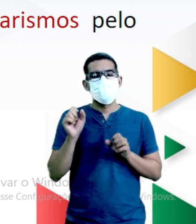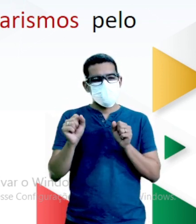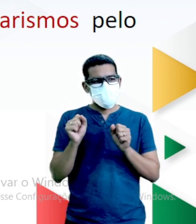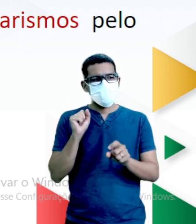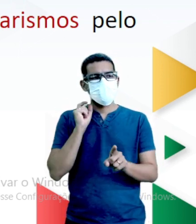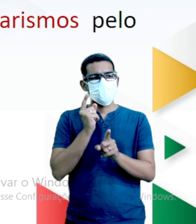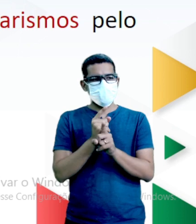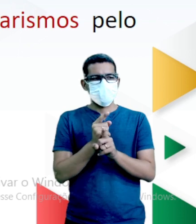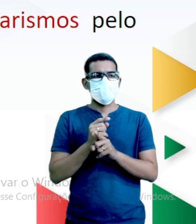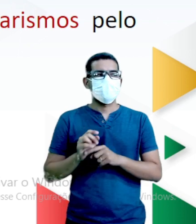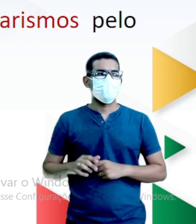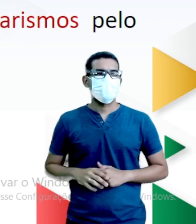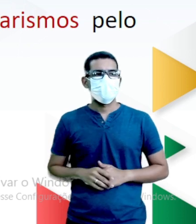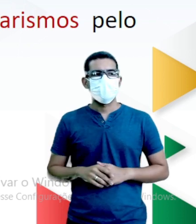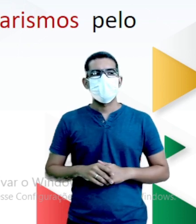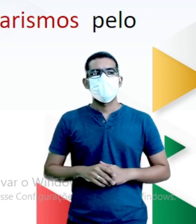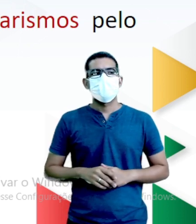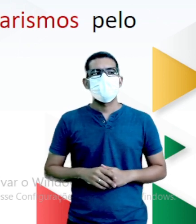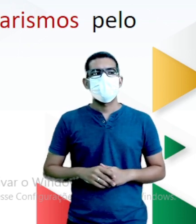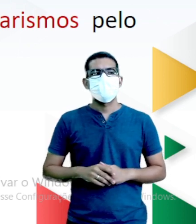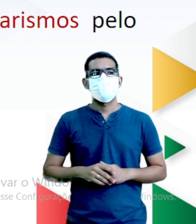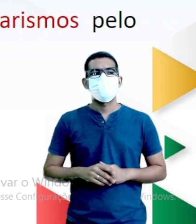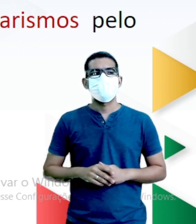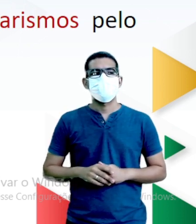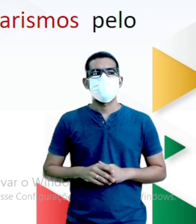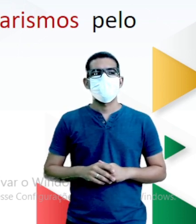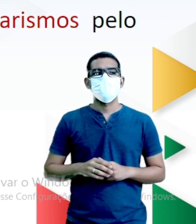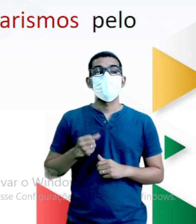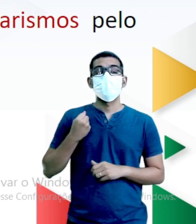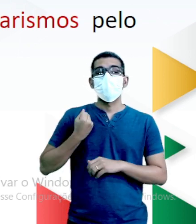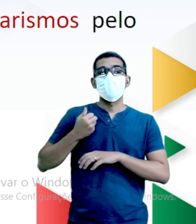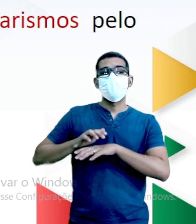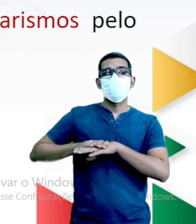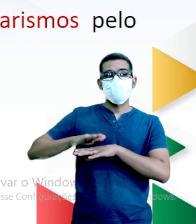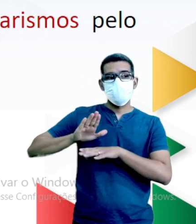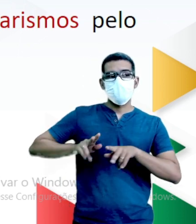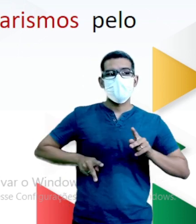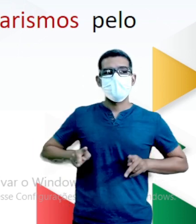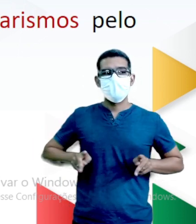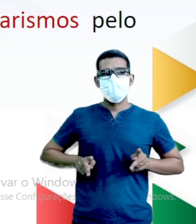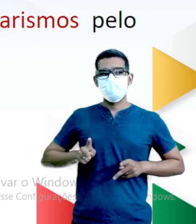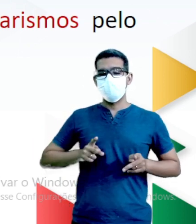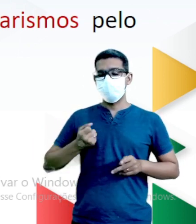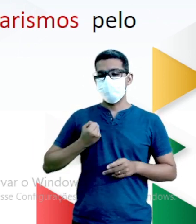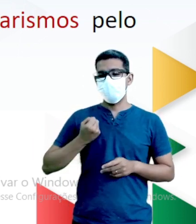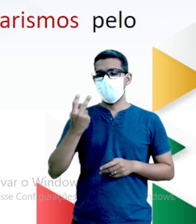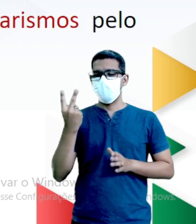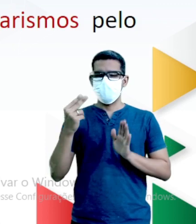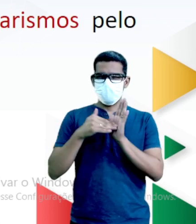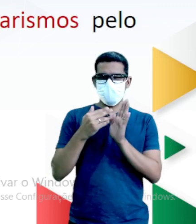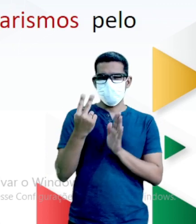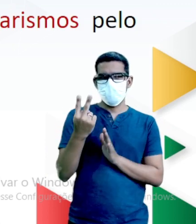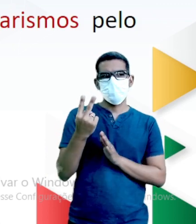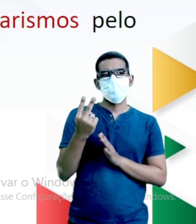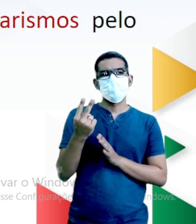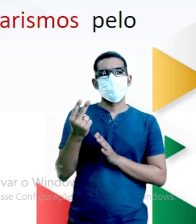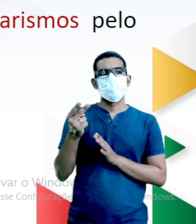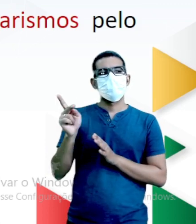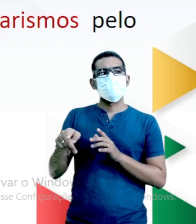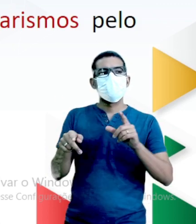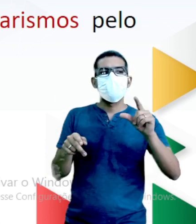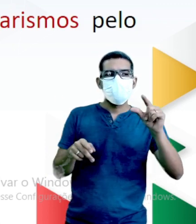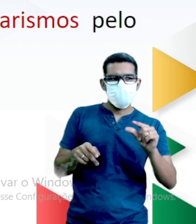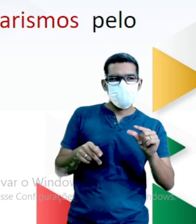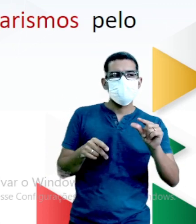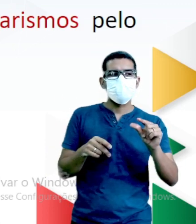de a gente montar. O produto de maior número primo de 2 algarismos, pelo menor número primo